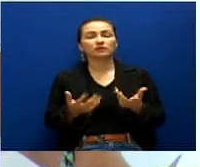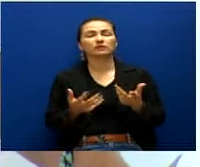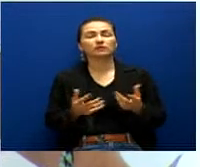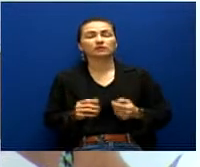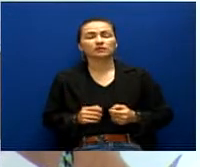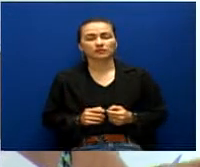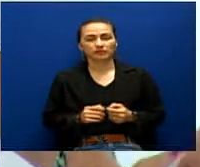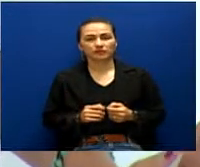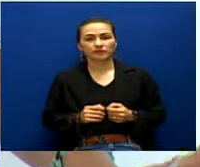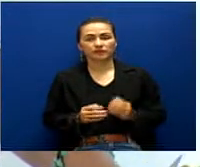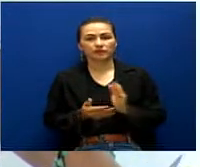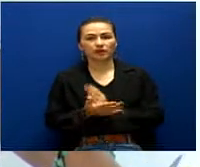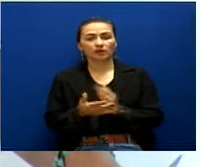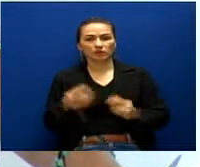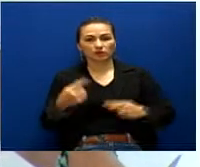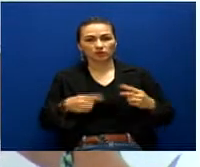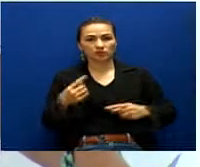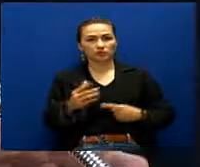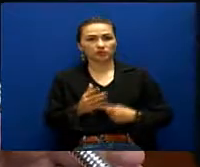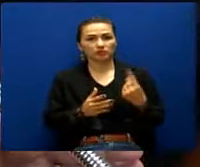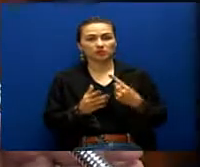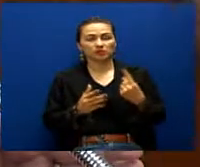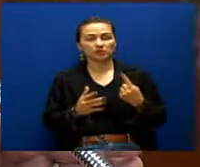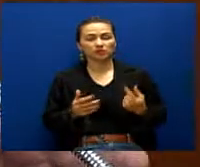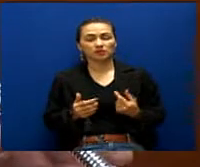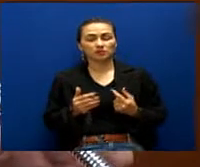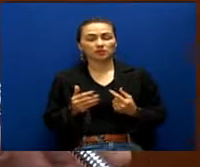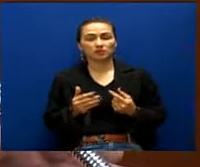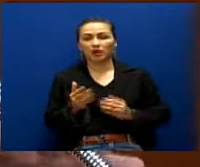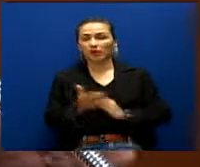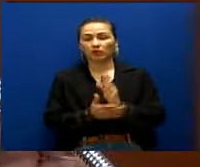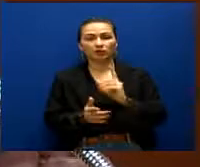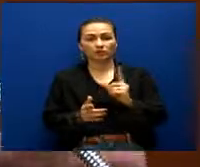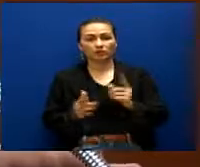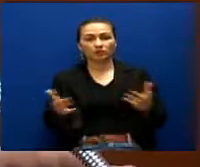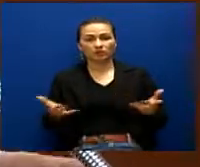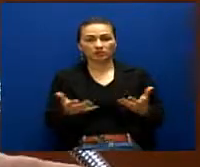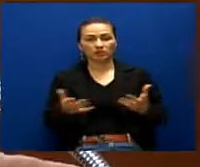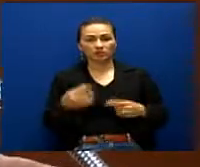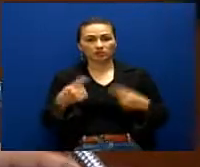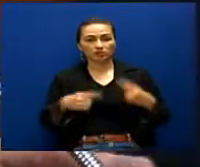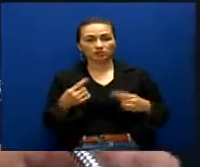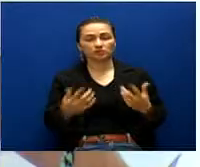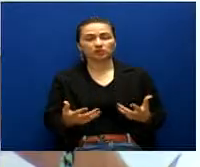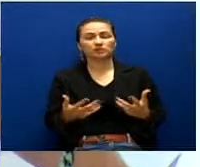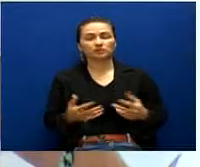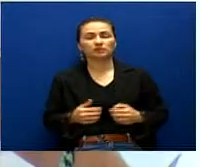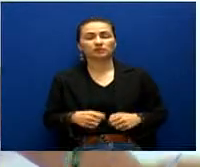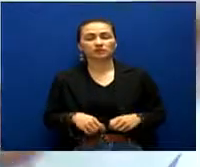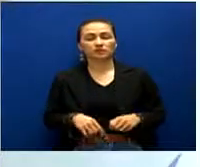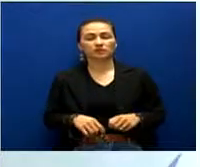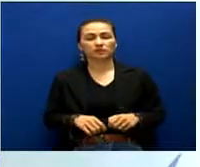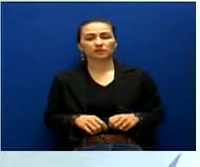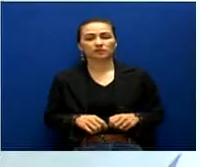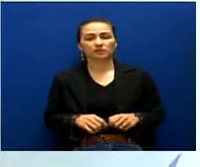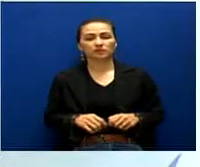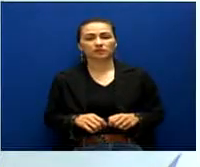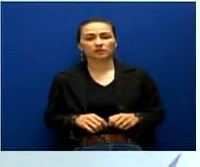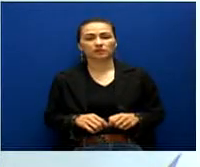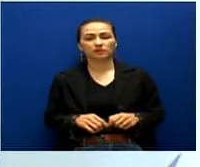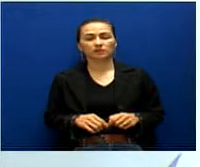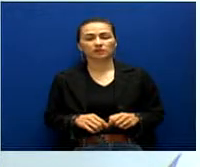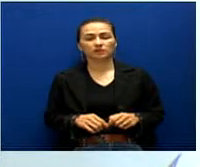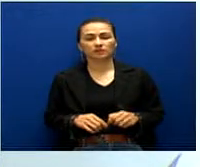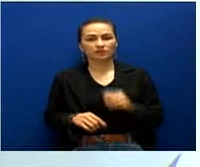foram rejeitadas em primeira discussão. Então, Fernanda, só e pedindo que pela aprovação, sim, pela entendi. Quebra do... É que da